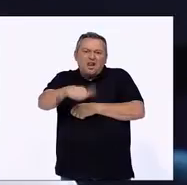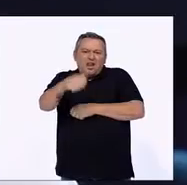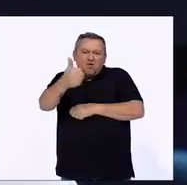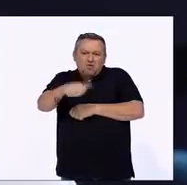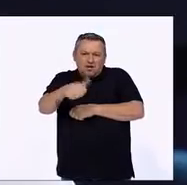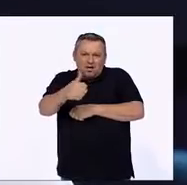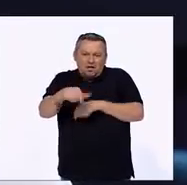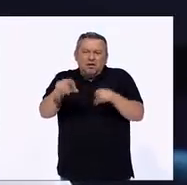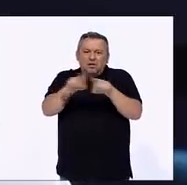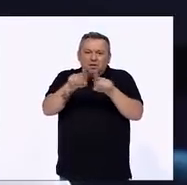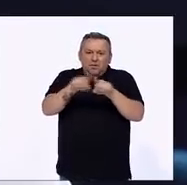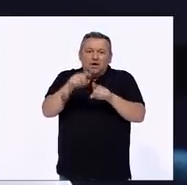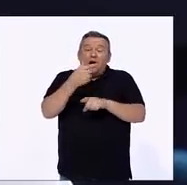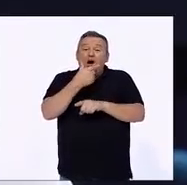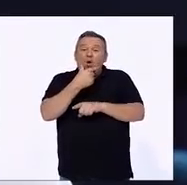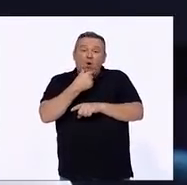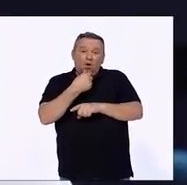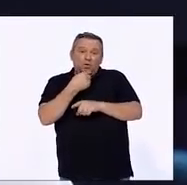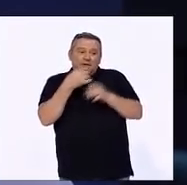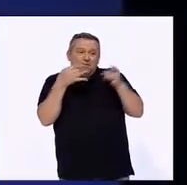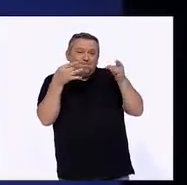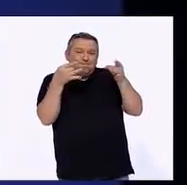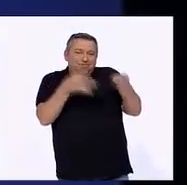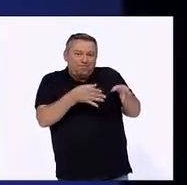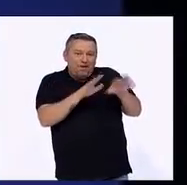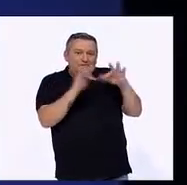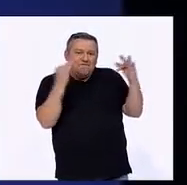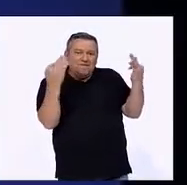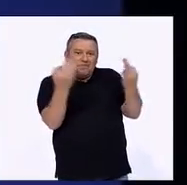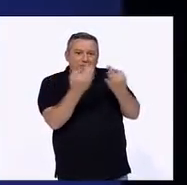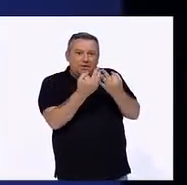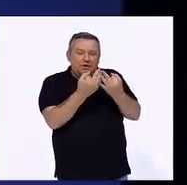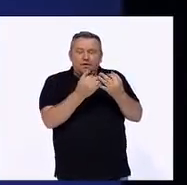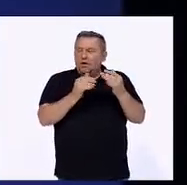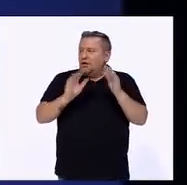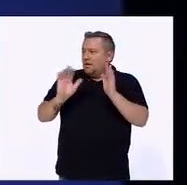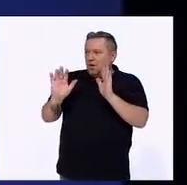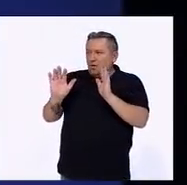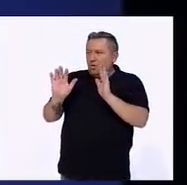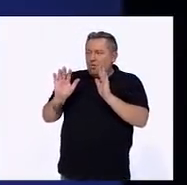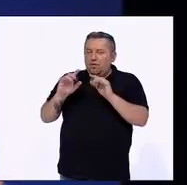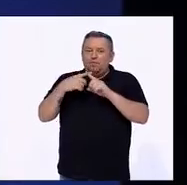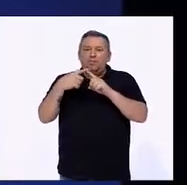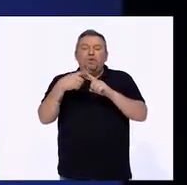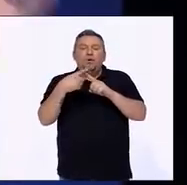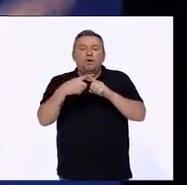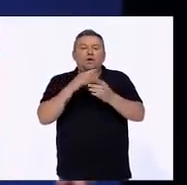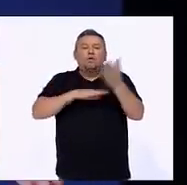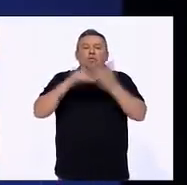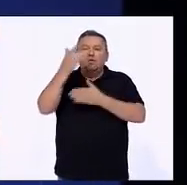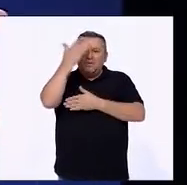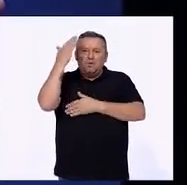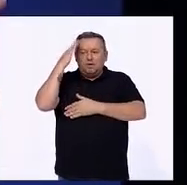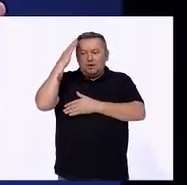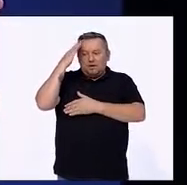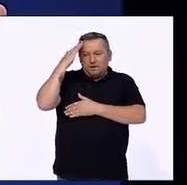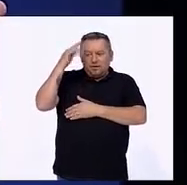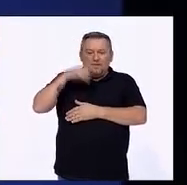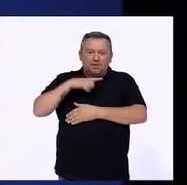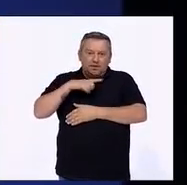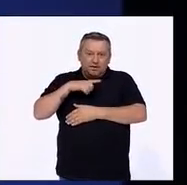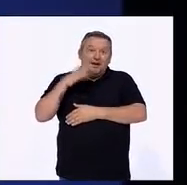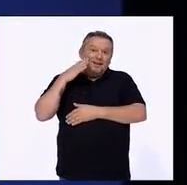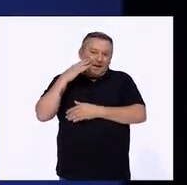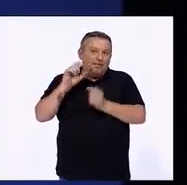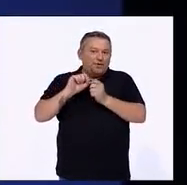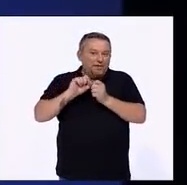aos homens que abandonam as suas famílias? Não. Não pode, né? Primeiro porque todo mundo aqui sabe o que todo mundo fez no verão passado, né?